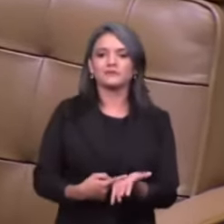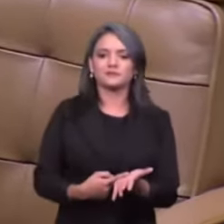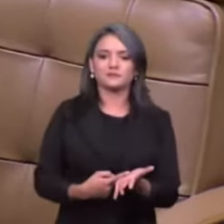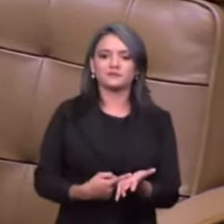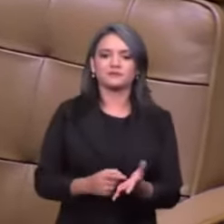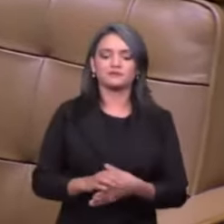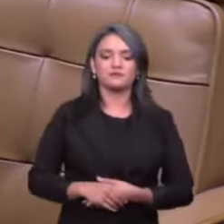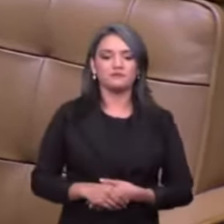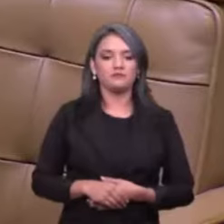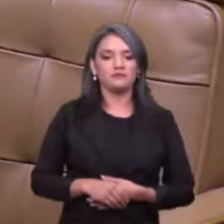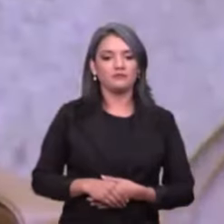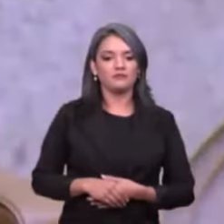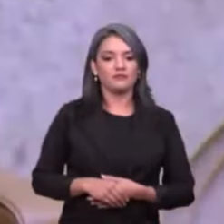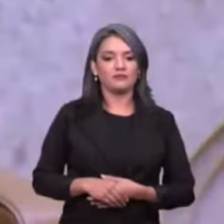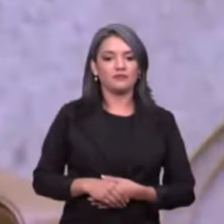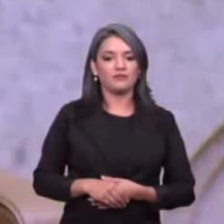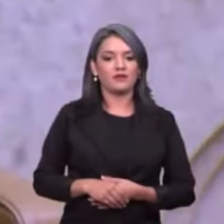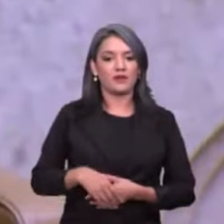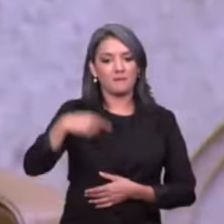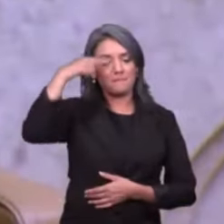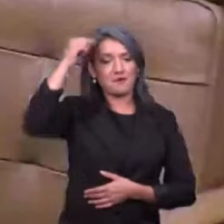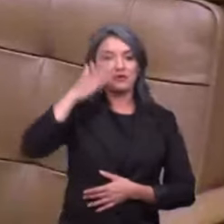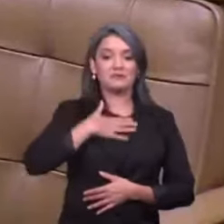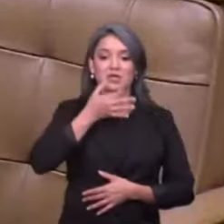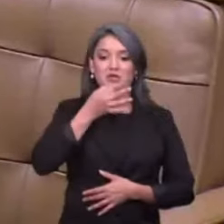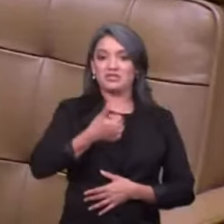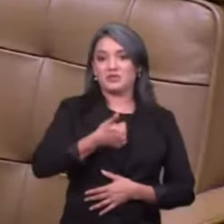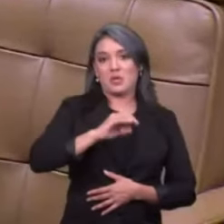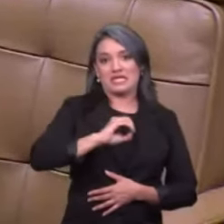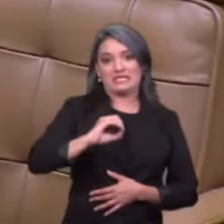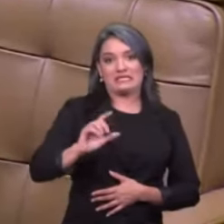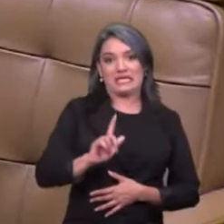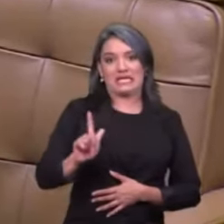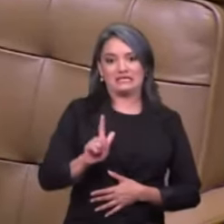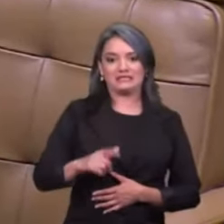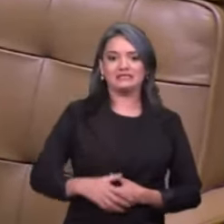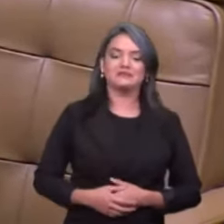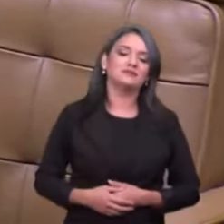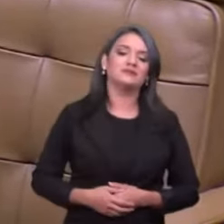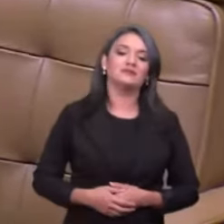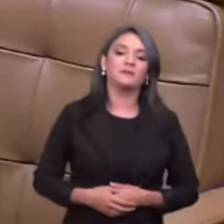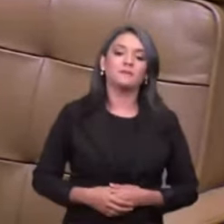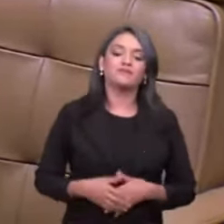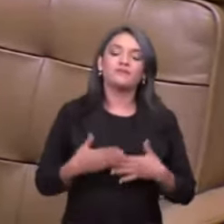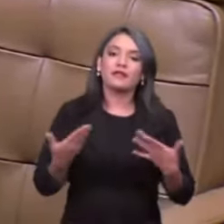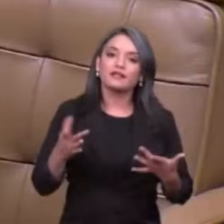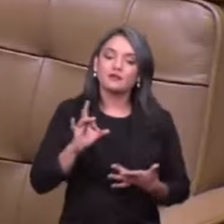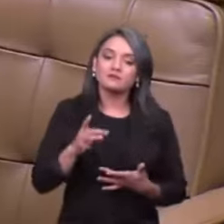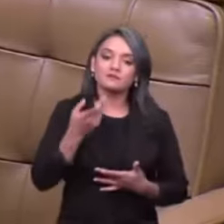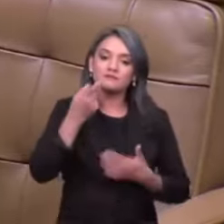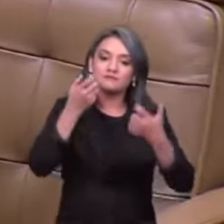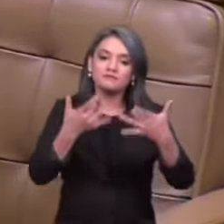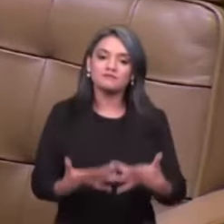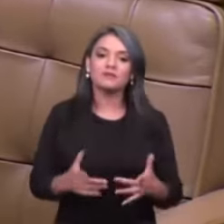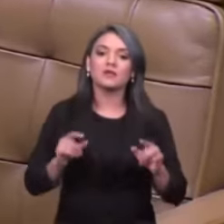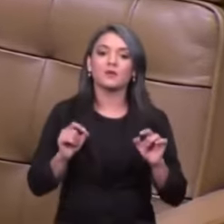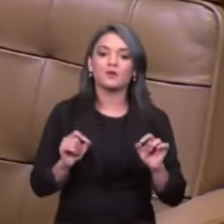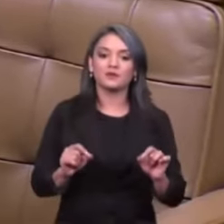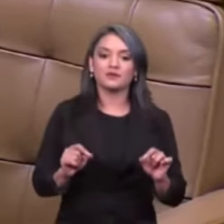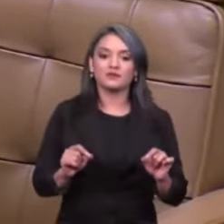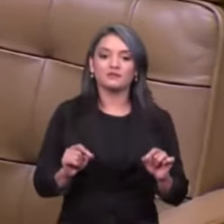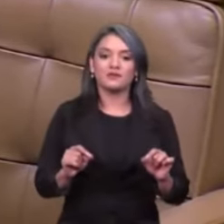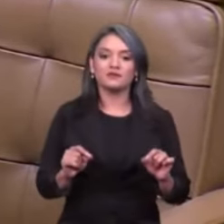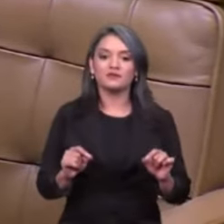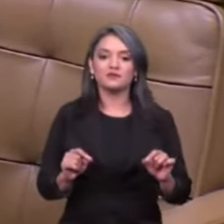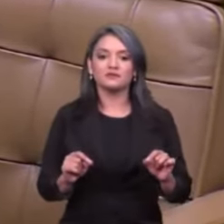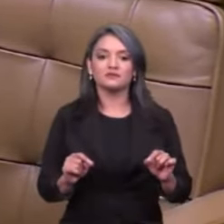inspirou, minha proposta era 100. Se inspirou até na Constituição do ministro. E aqui eu só queria chamar a atenção... Que é na Espanha. Que aqui